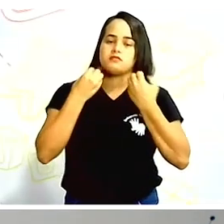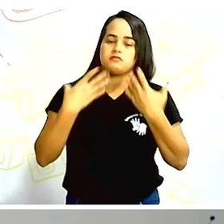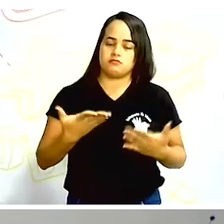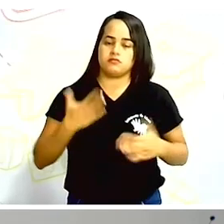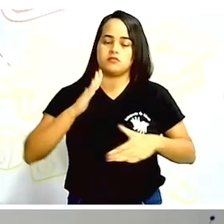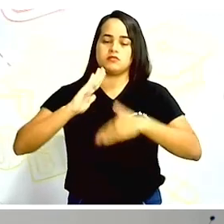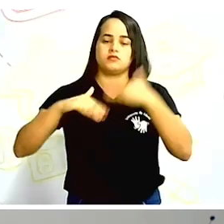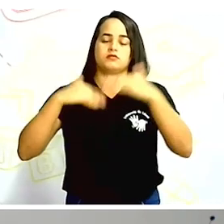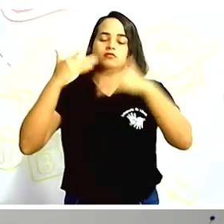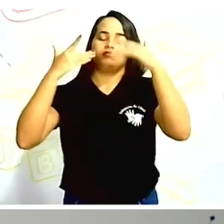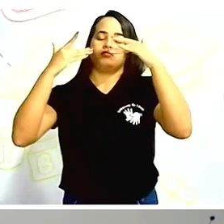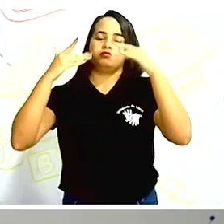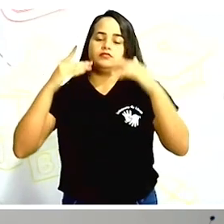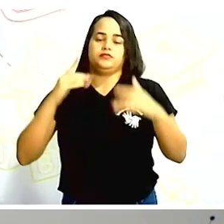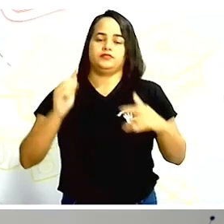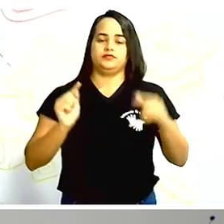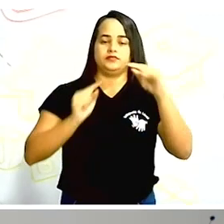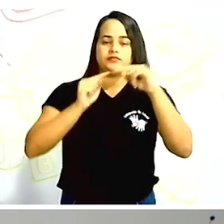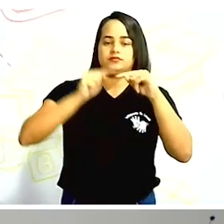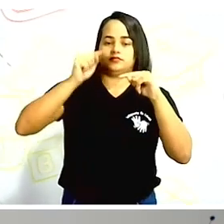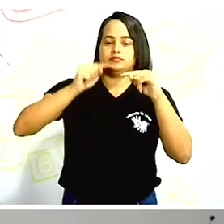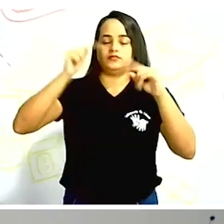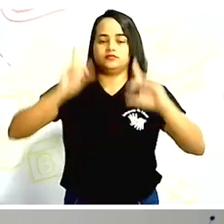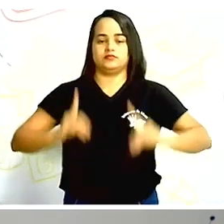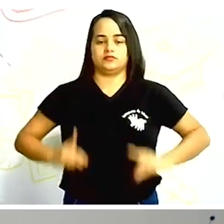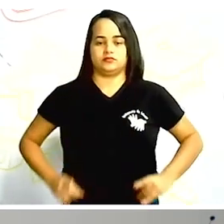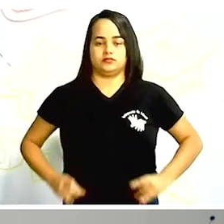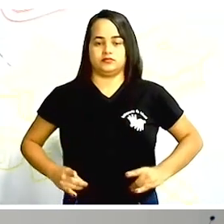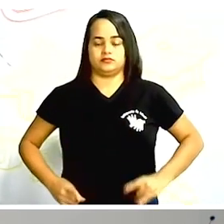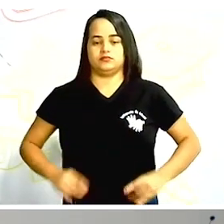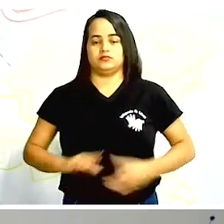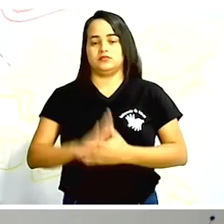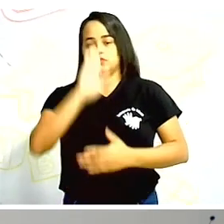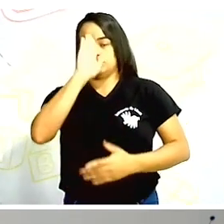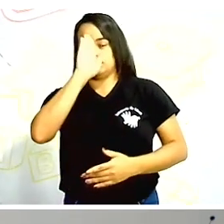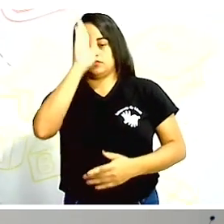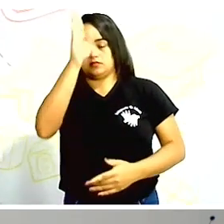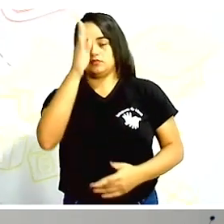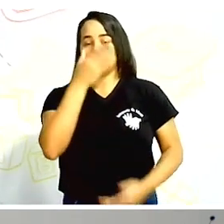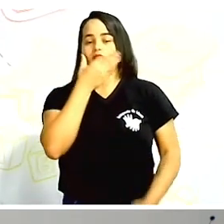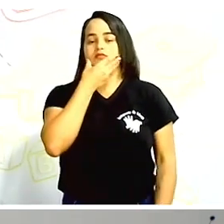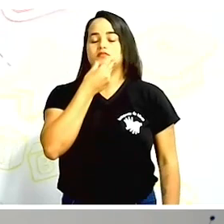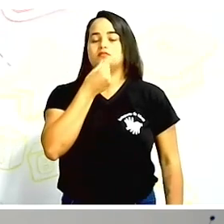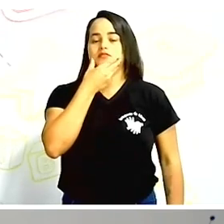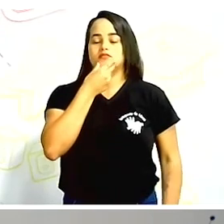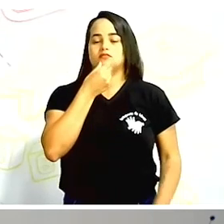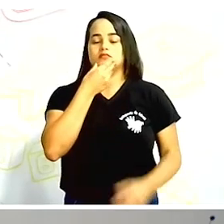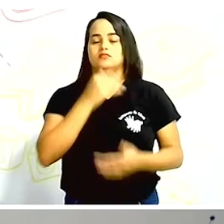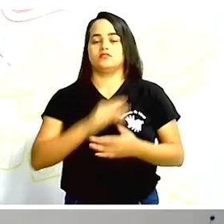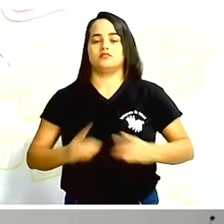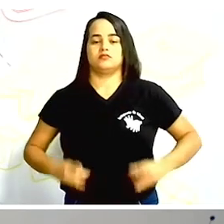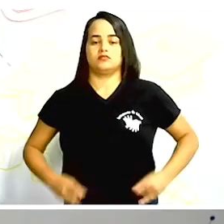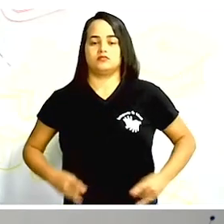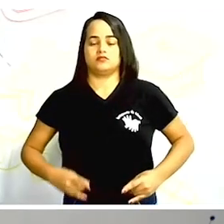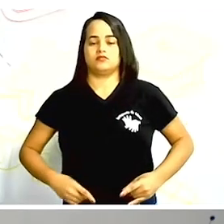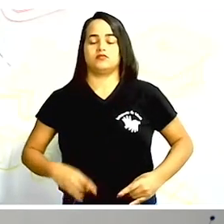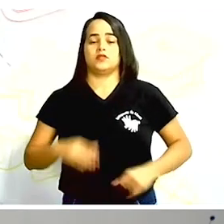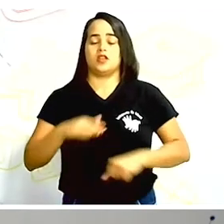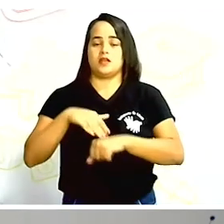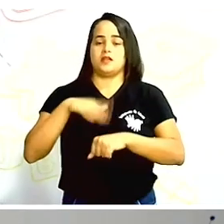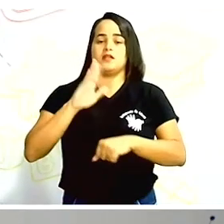nosso nível de testosterona no corpo, certo? Principalmente no sexo masculino, que é onde a testosterona vai atuar com mais